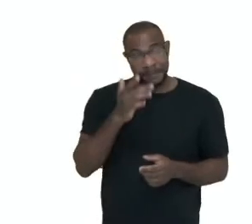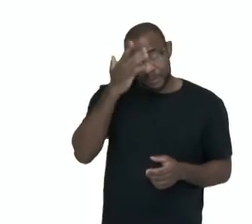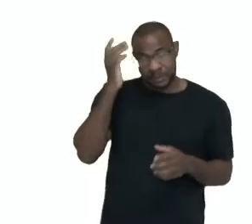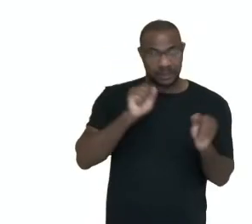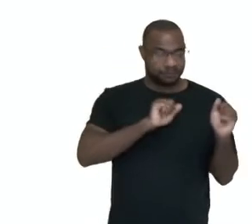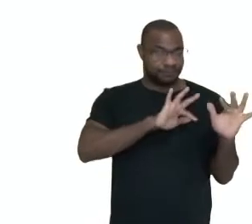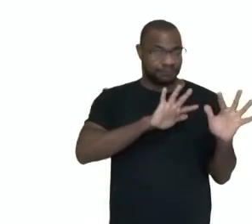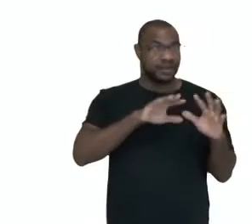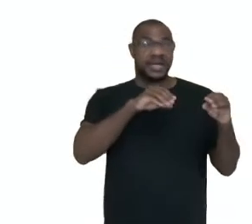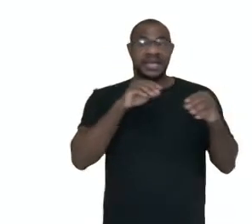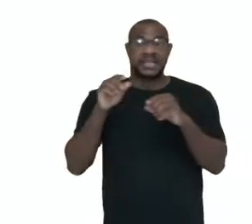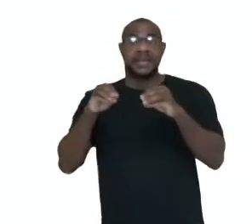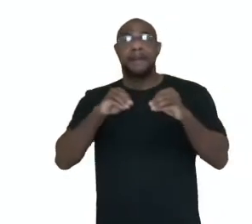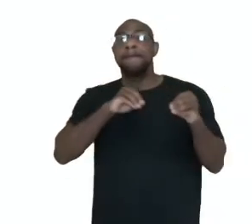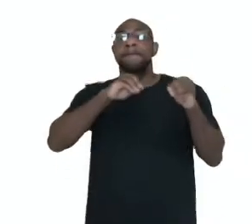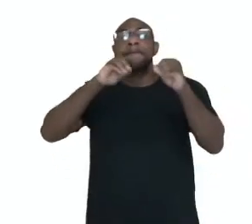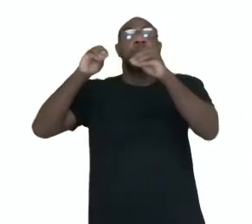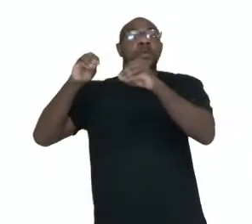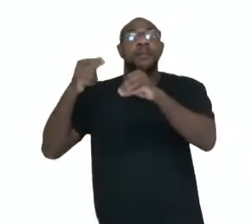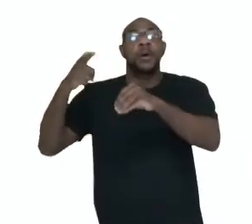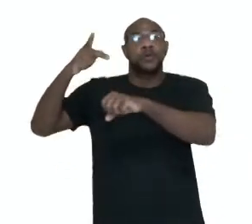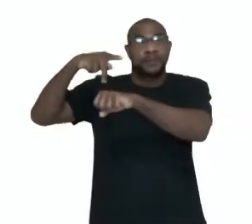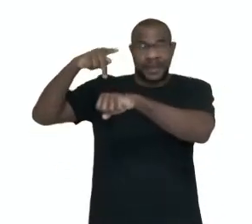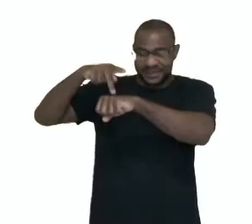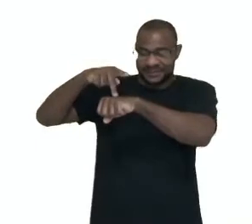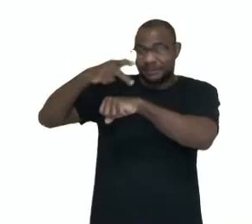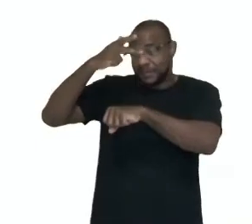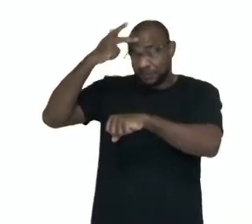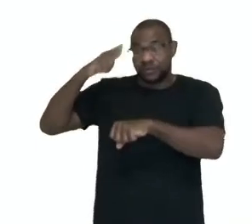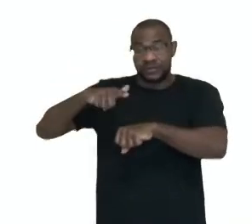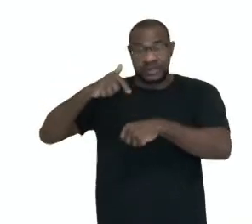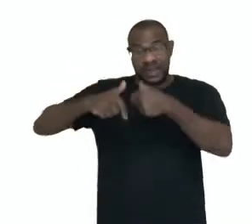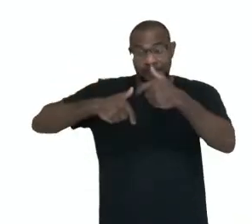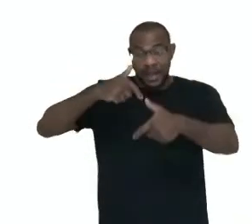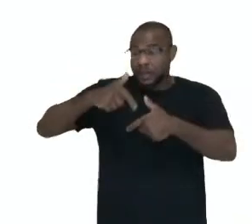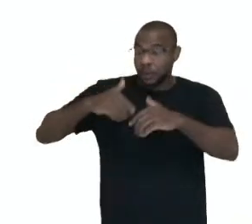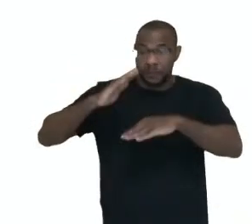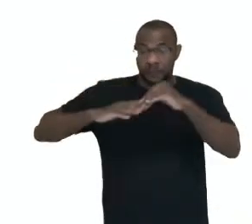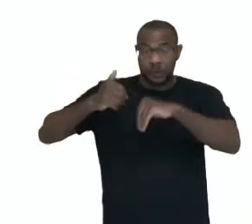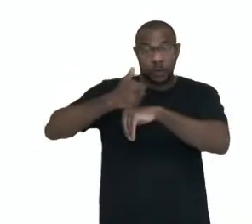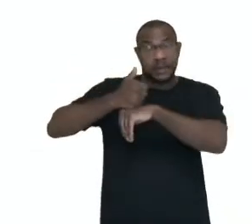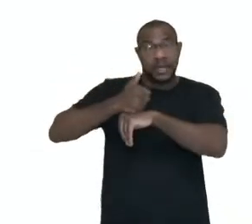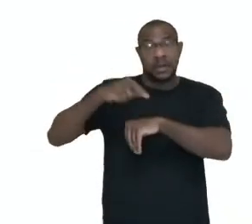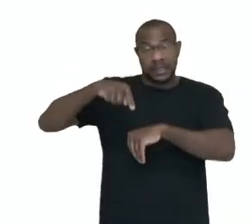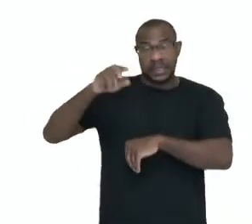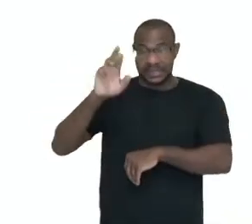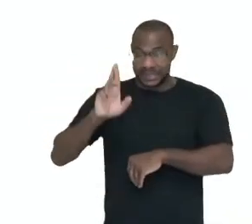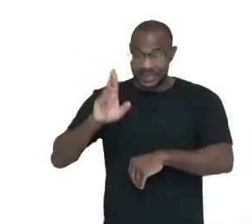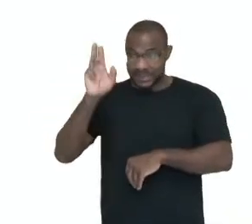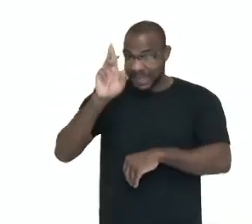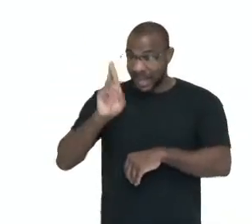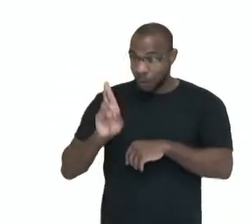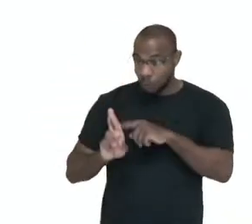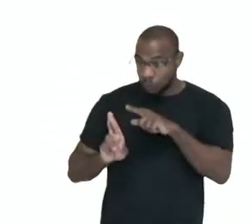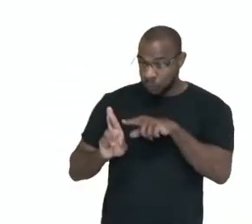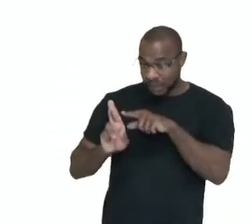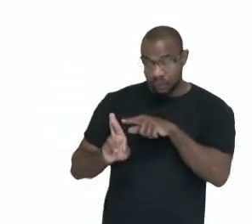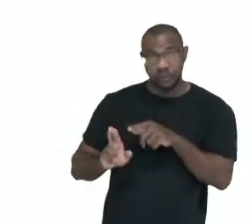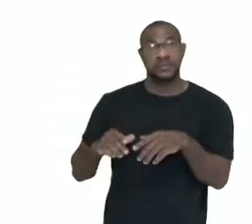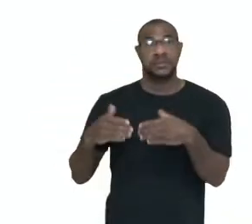que se destacam na Rússia. Mas isso você pode observar em muitos outros lugares, como destacado aqui no